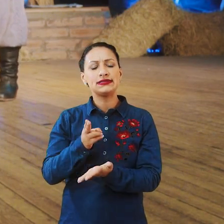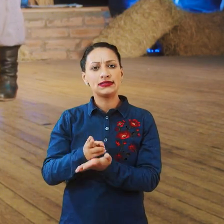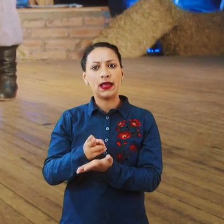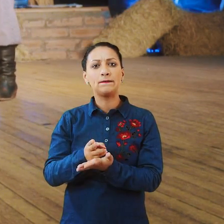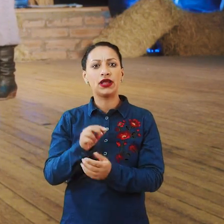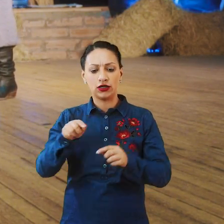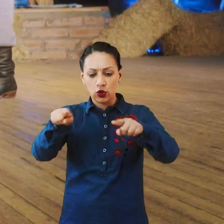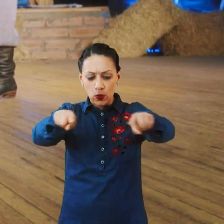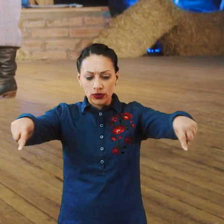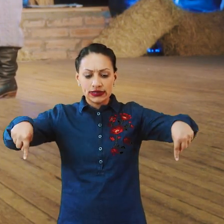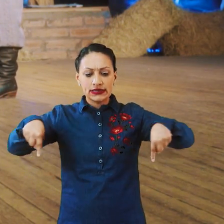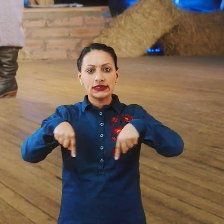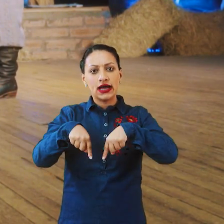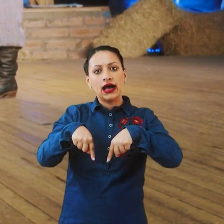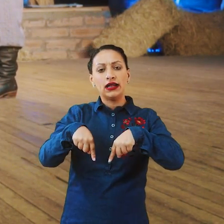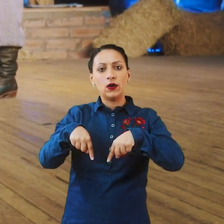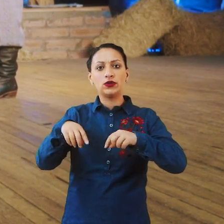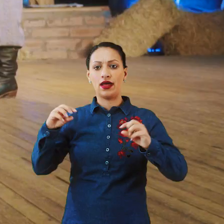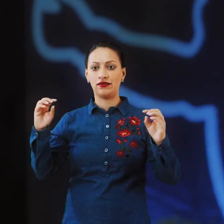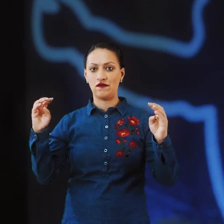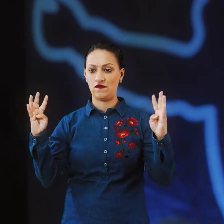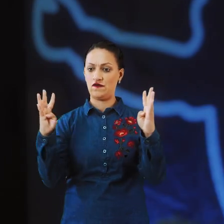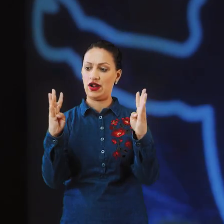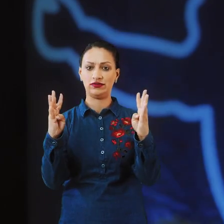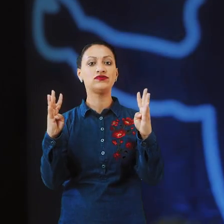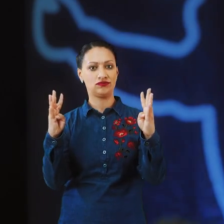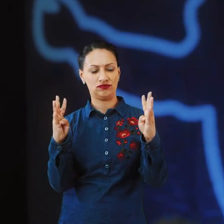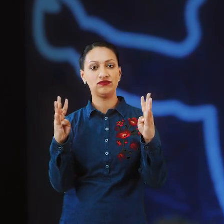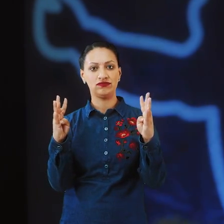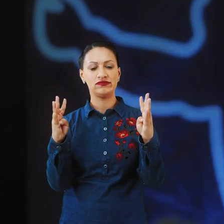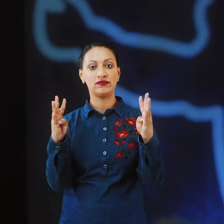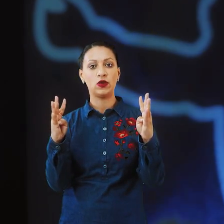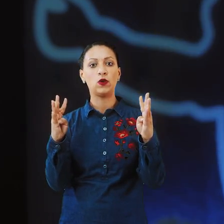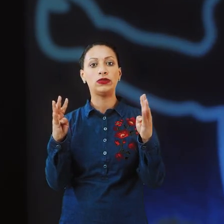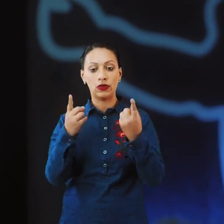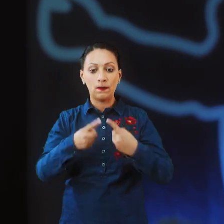costeado pelo salão, postados frente a frente. Em seguida, na